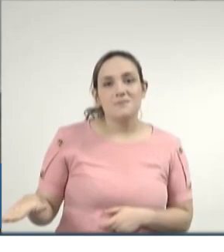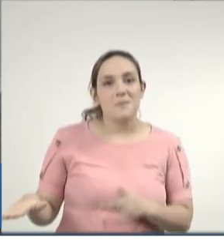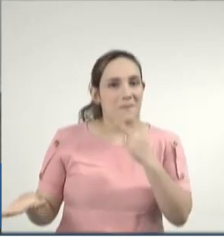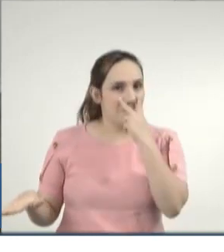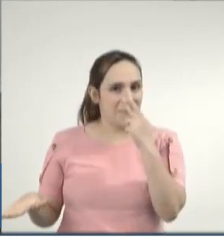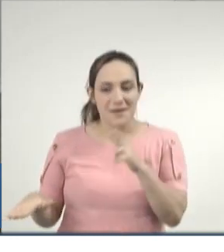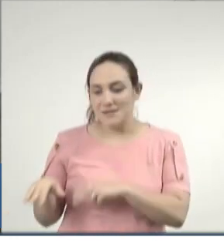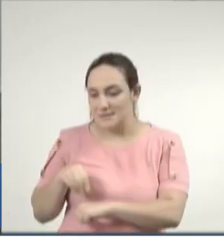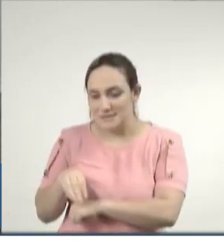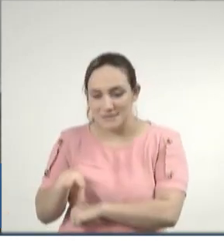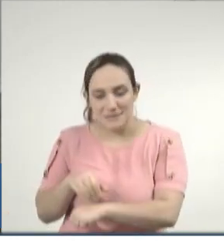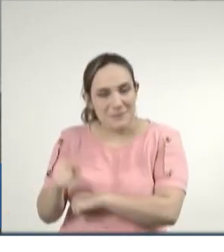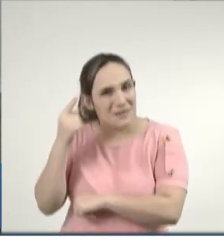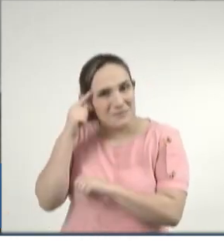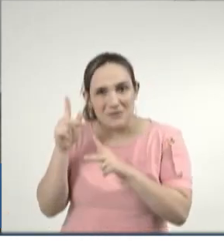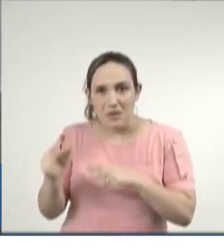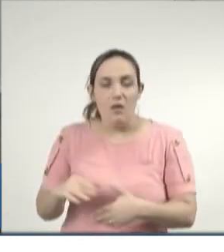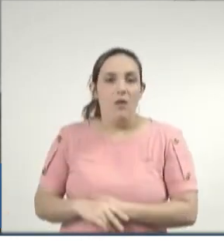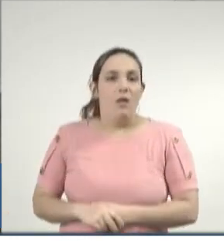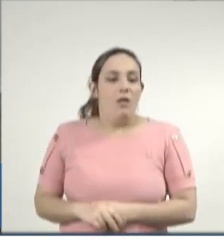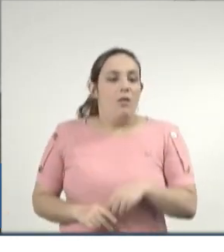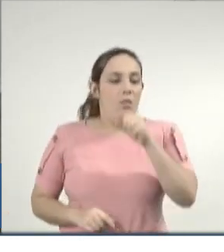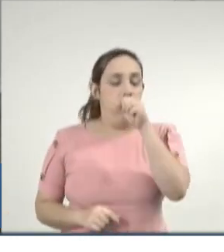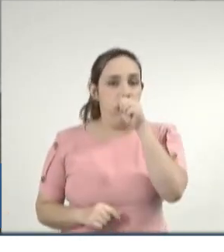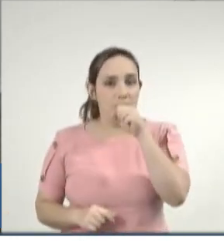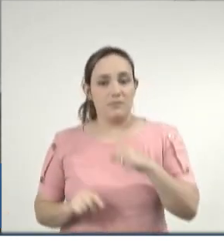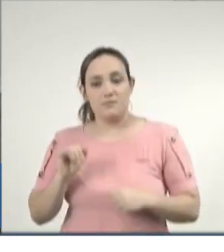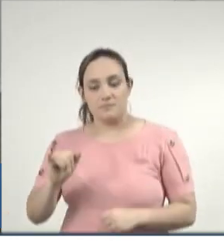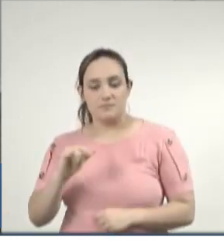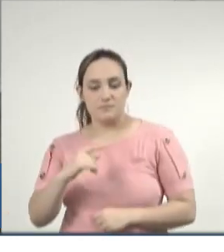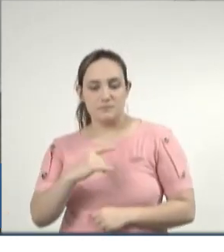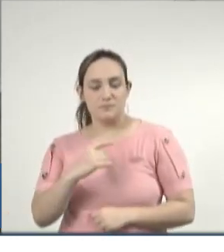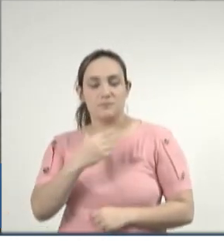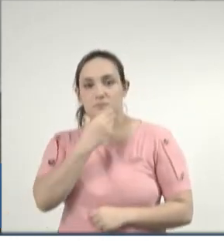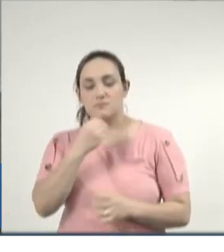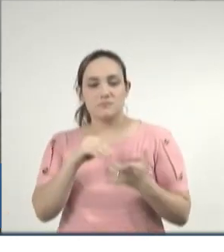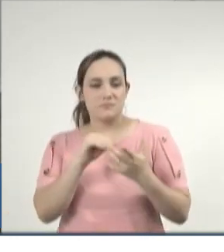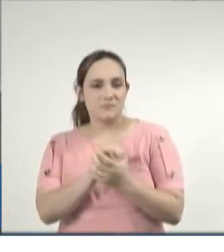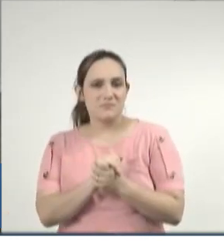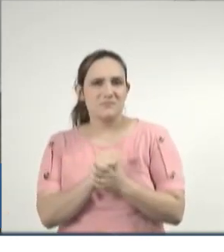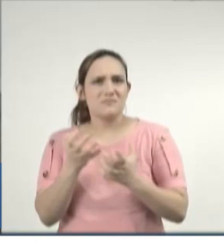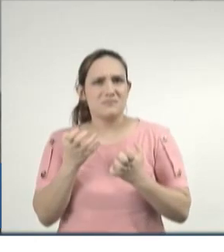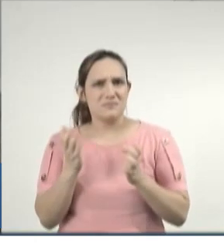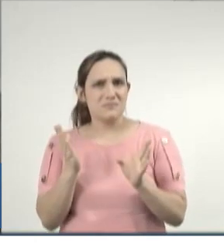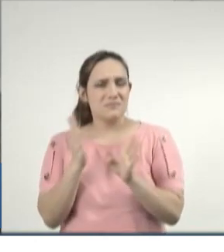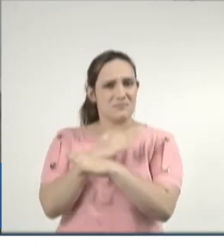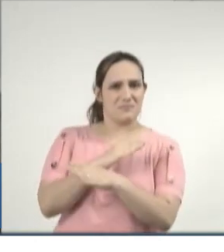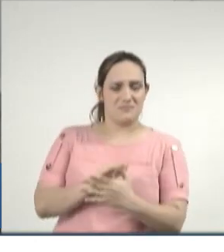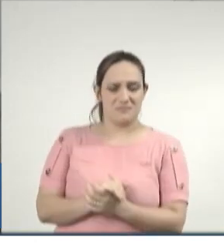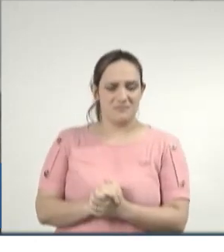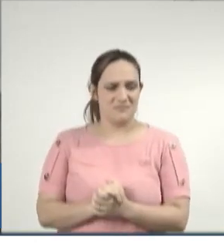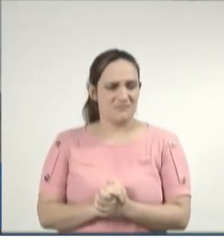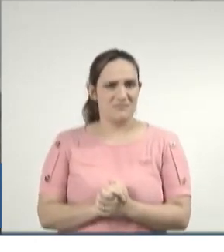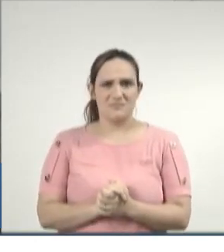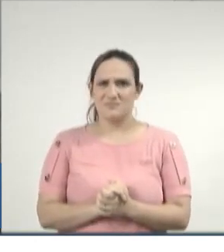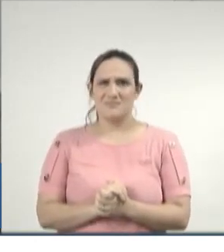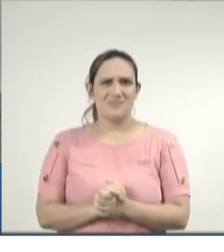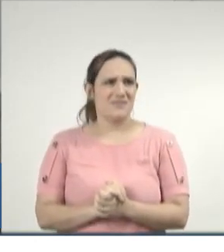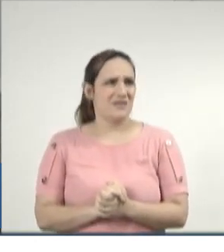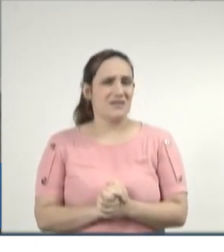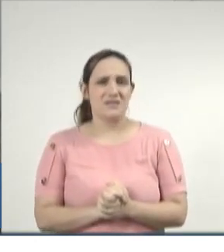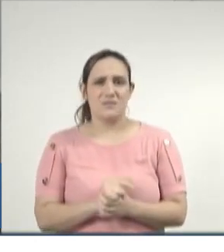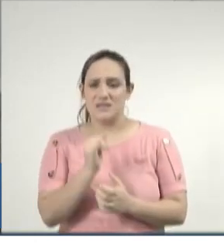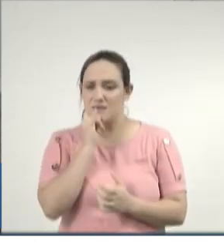esses pensamentos. Nós estamos com um filho pequeno, aí o marido quer trocar. E a gente fala, não, você não faz nada direito. Não,